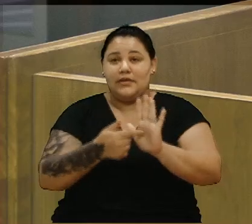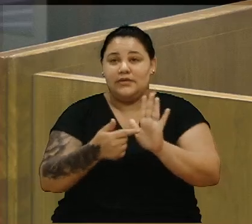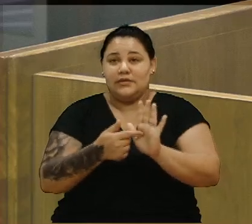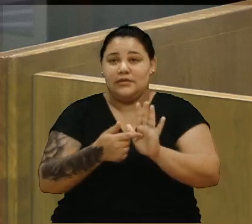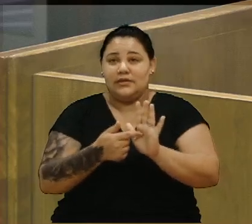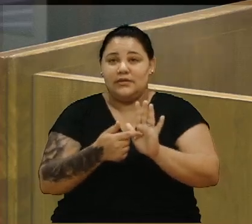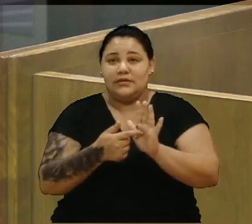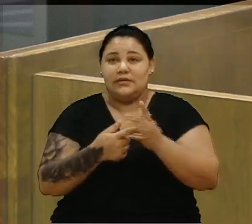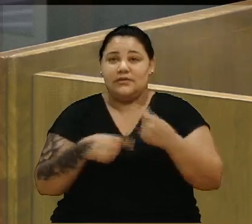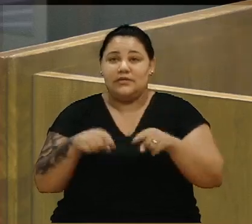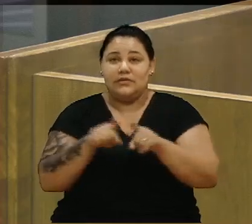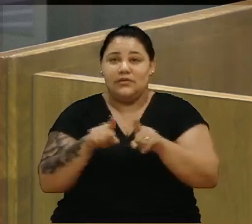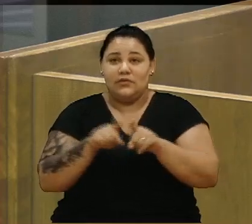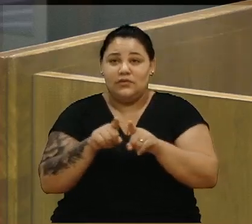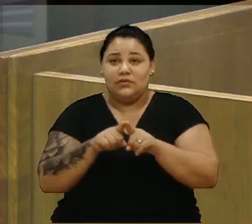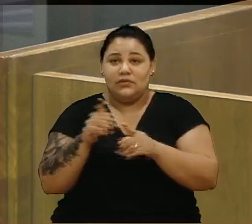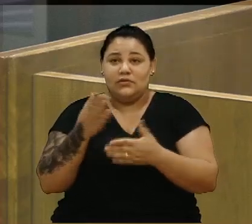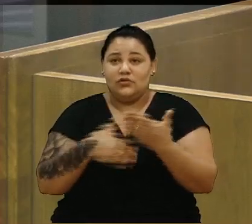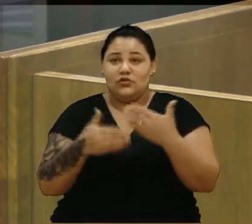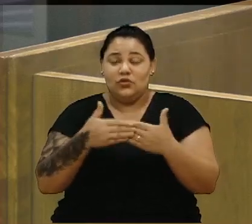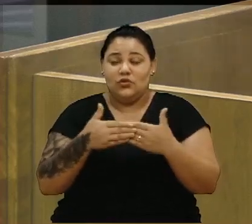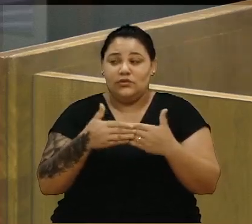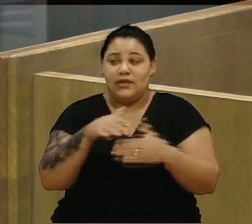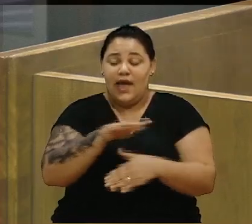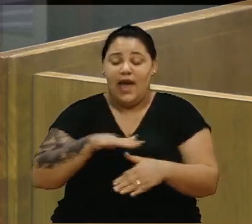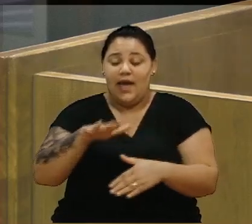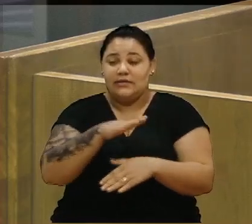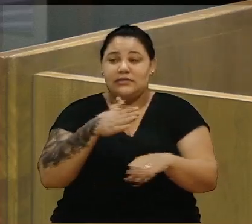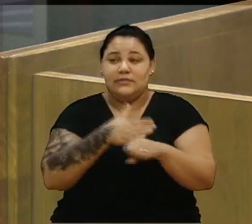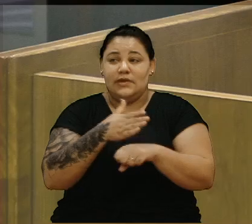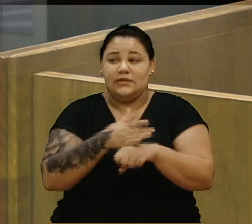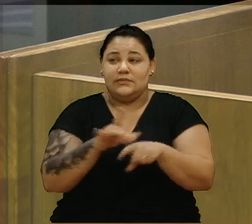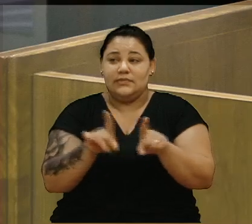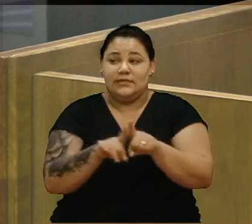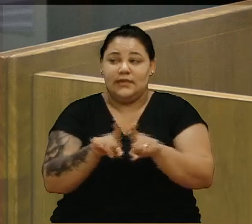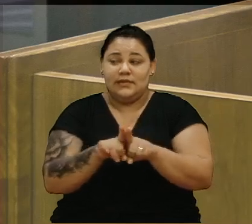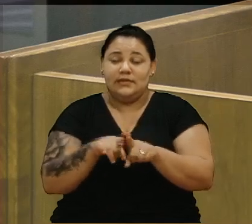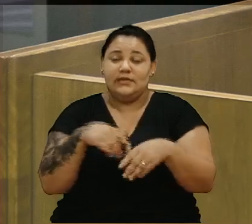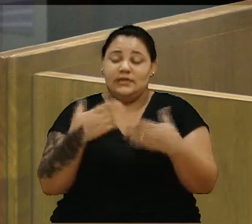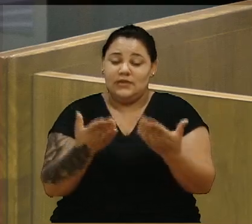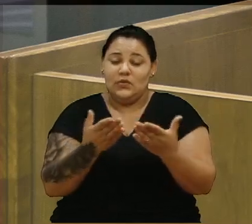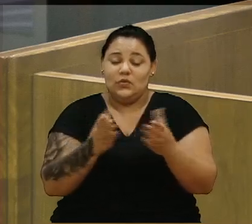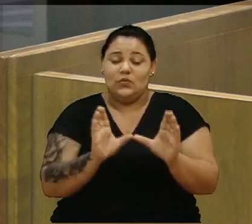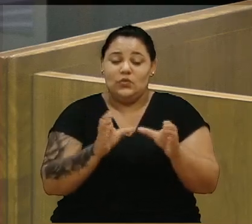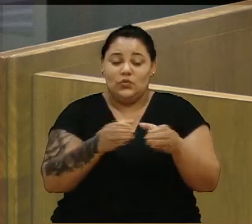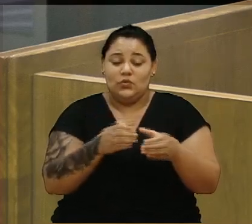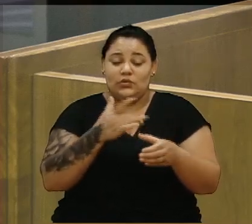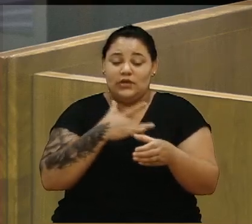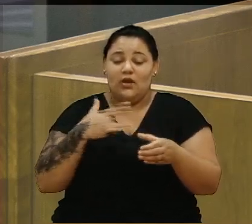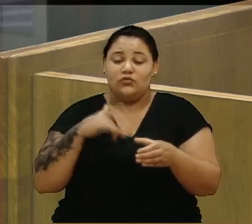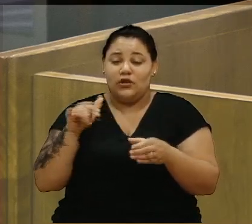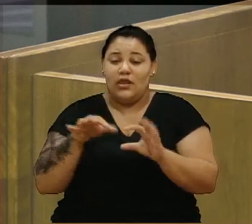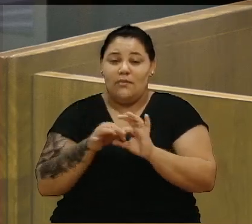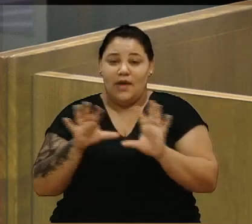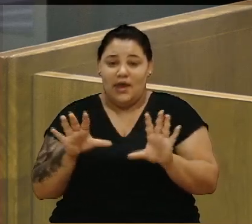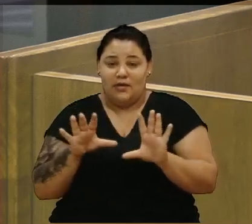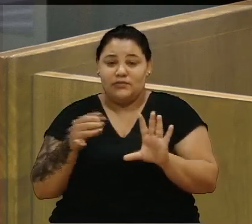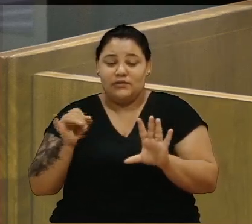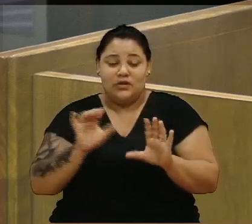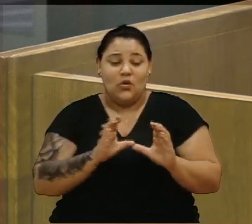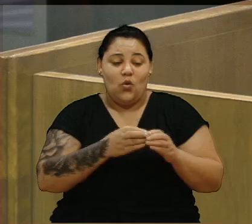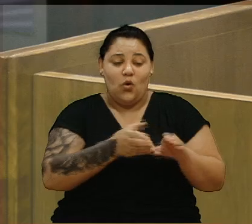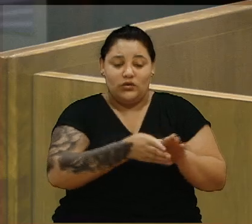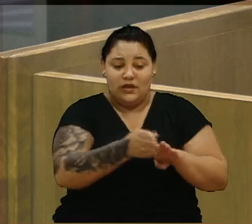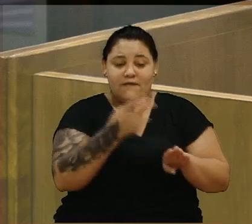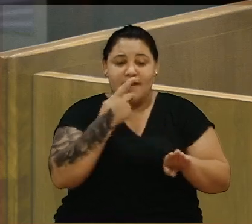usuários, dos trabalhadores, de todos os segmentos envolvidos. Então, o Conselho de Saúde é um conselho deliberativo. Se o conselho falar que não